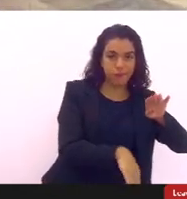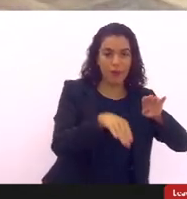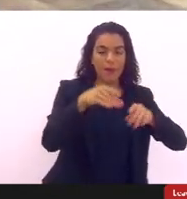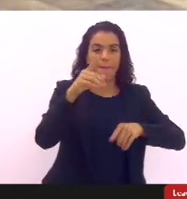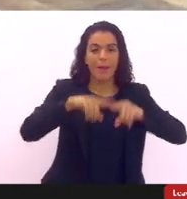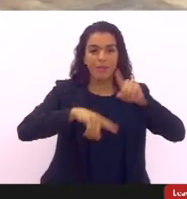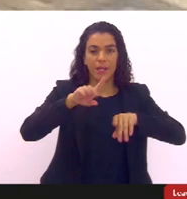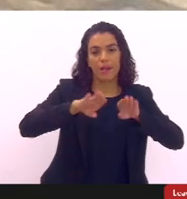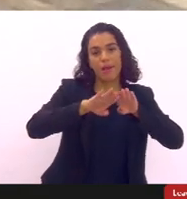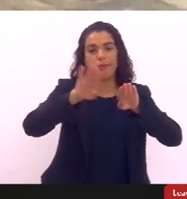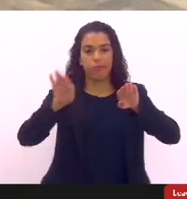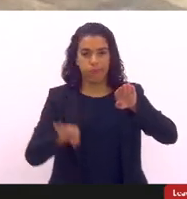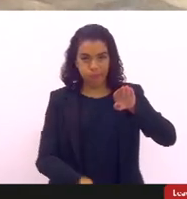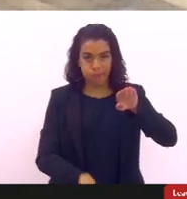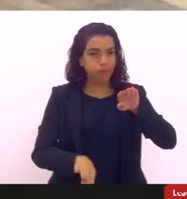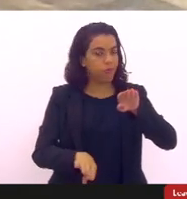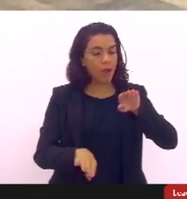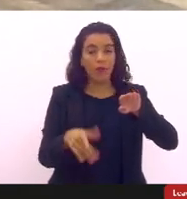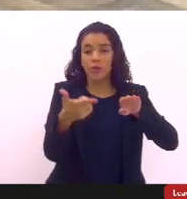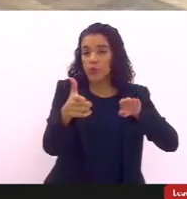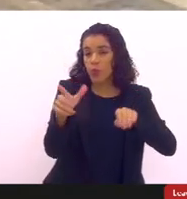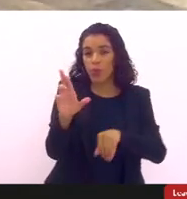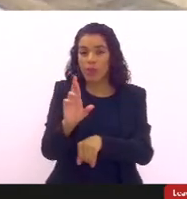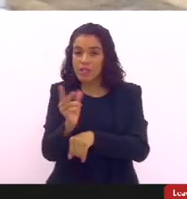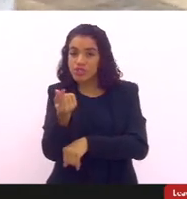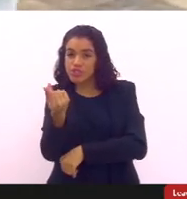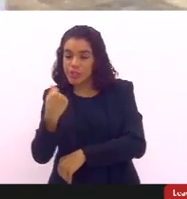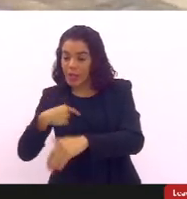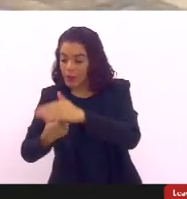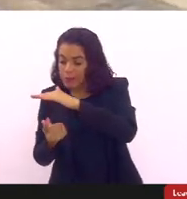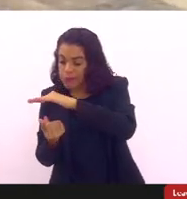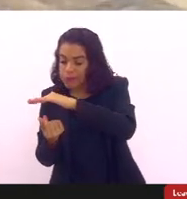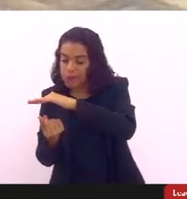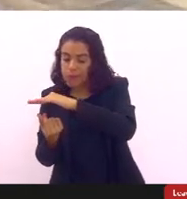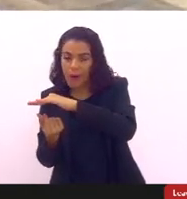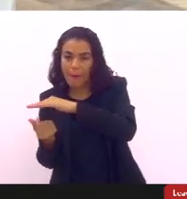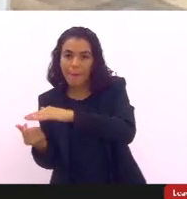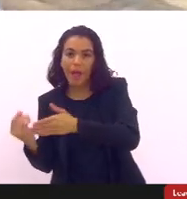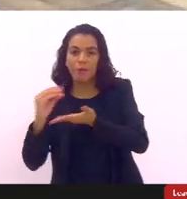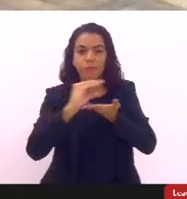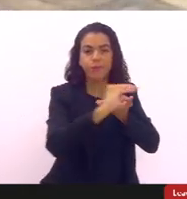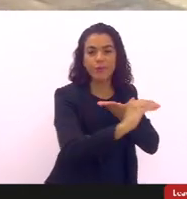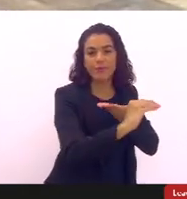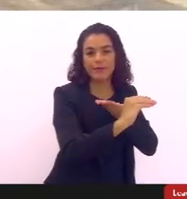equipamentos, a gente não tem reserva orçamentária para manutení-los de forma